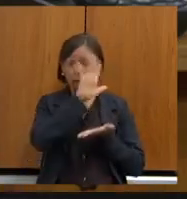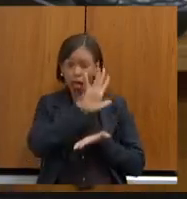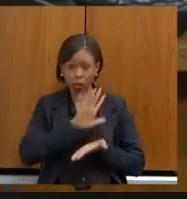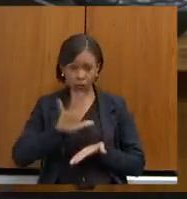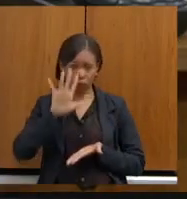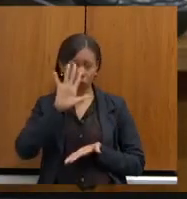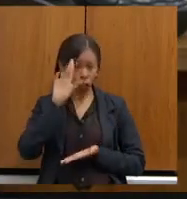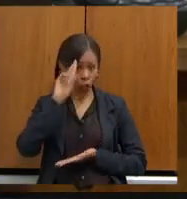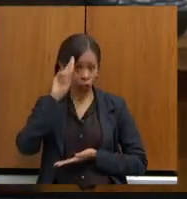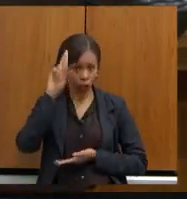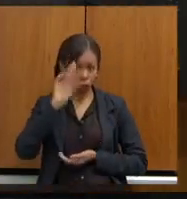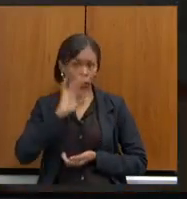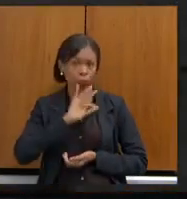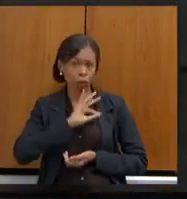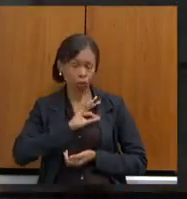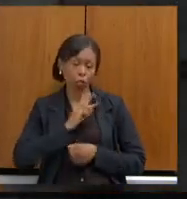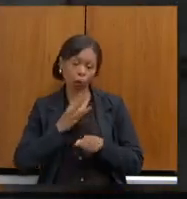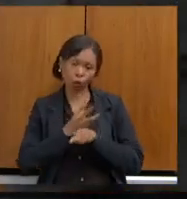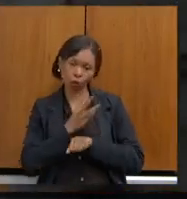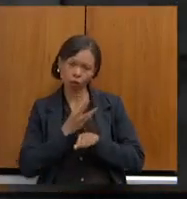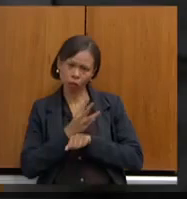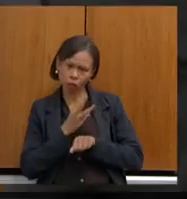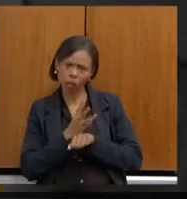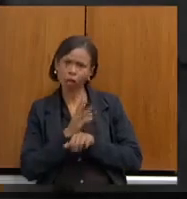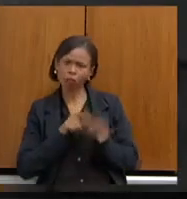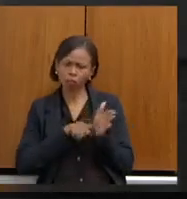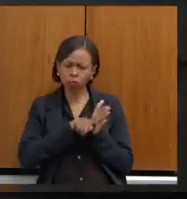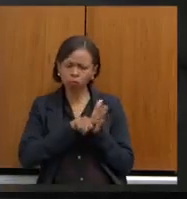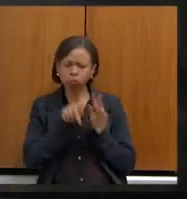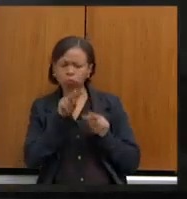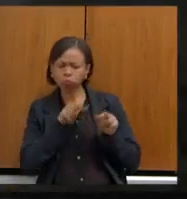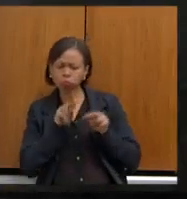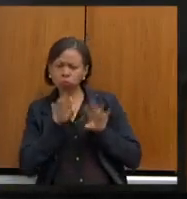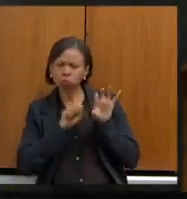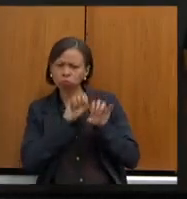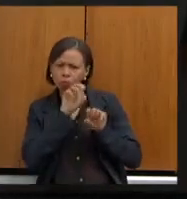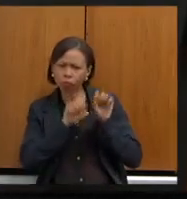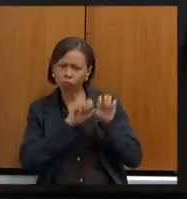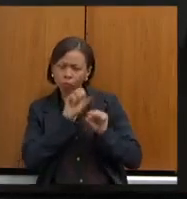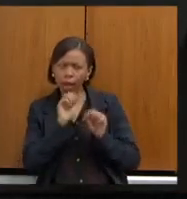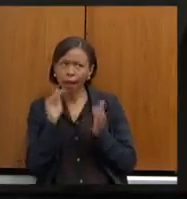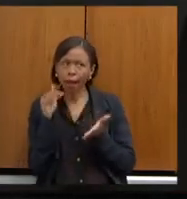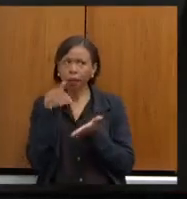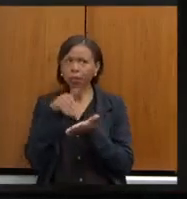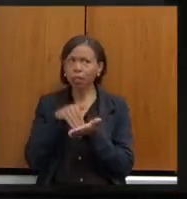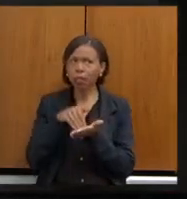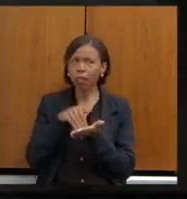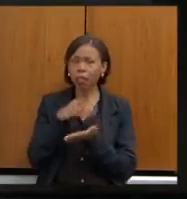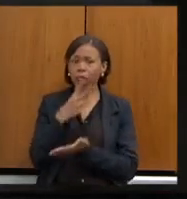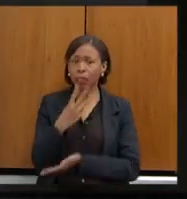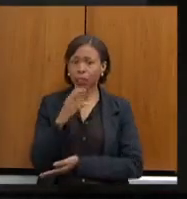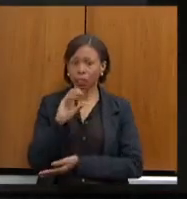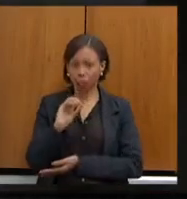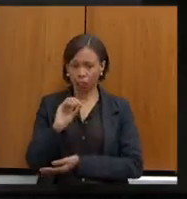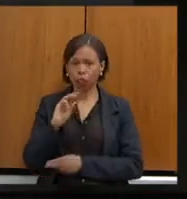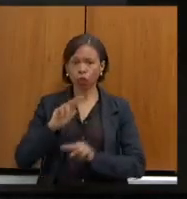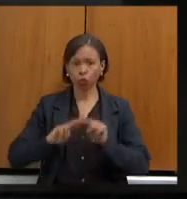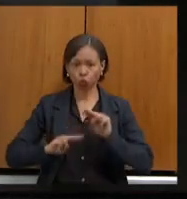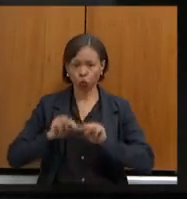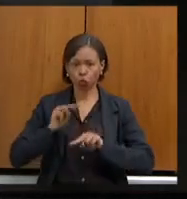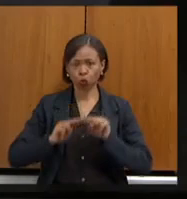pelo WhatsApp gente buscou elementos dados e informações e até o dia trinta agora de Junho